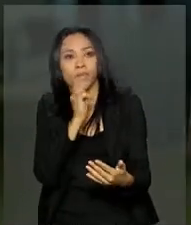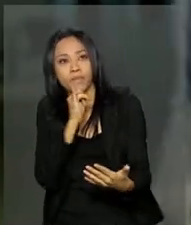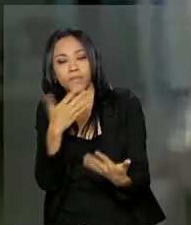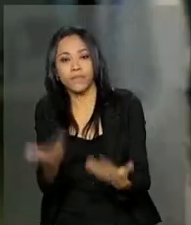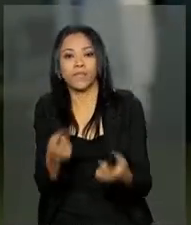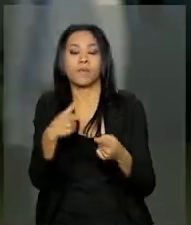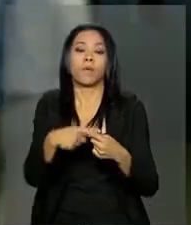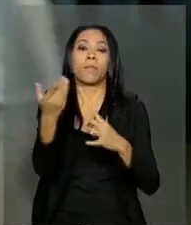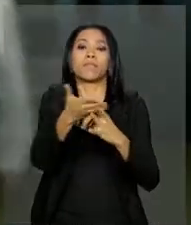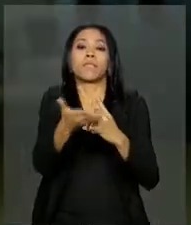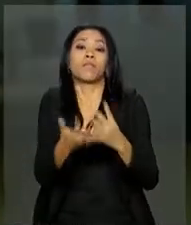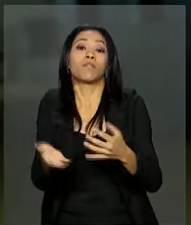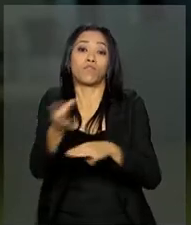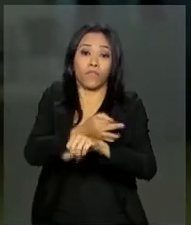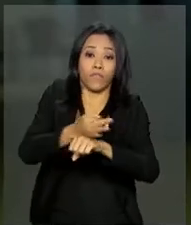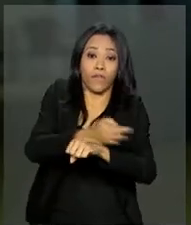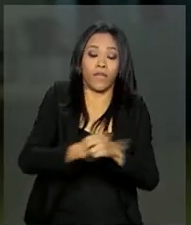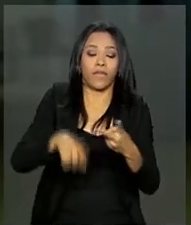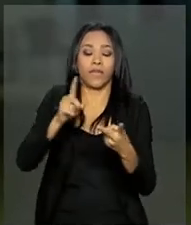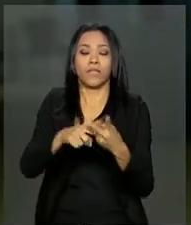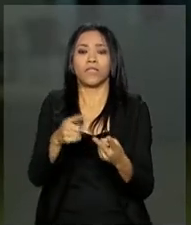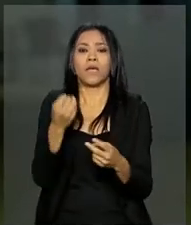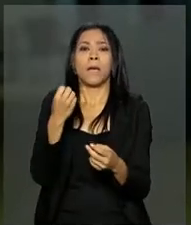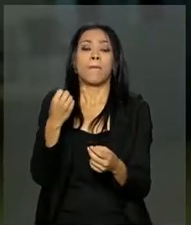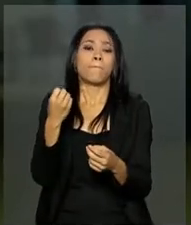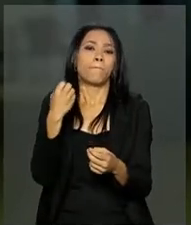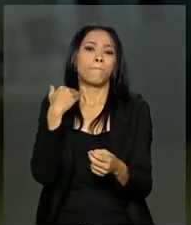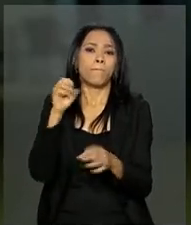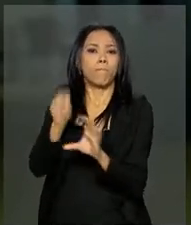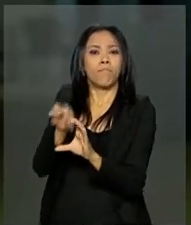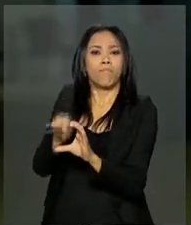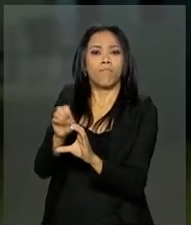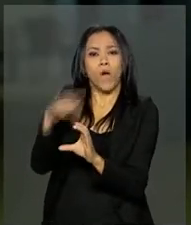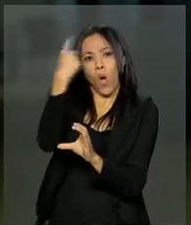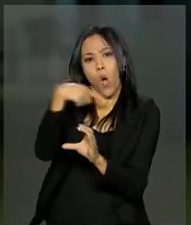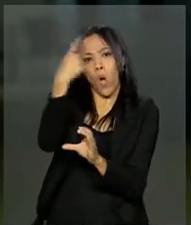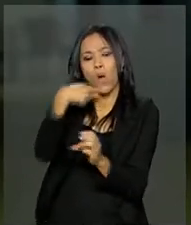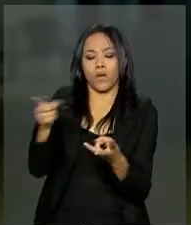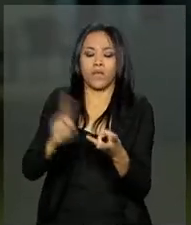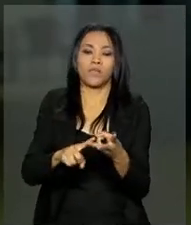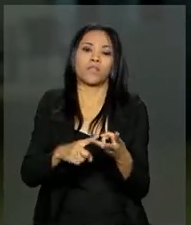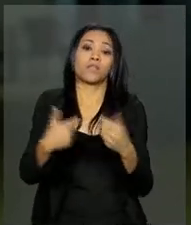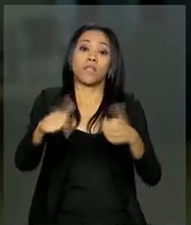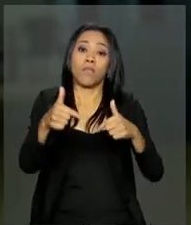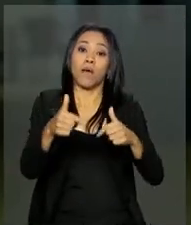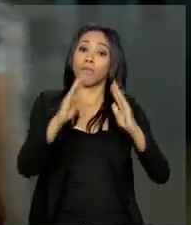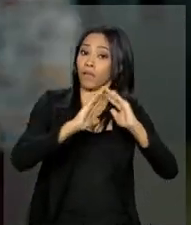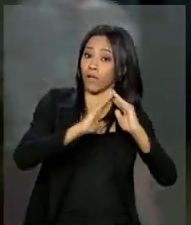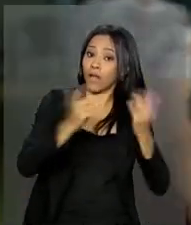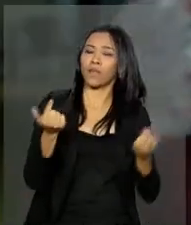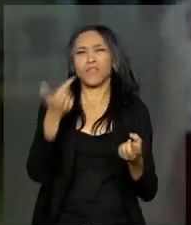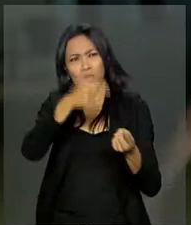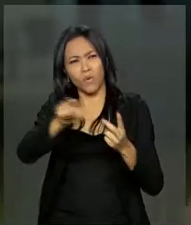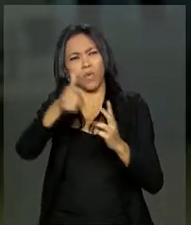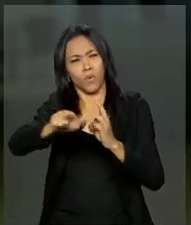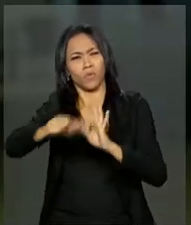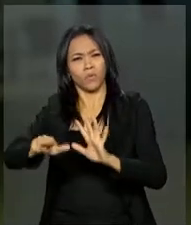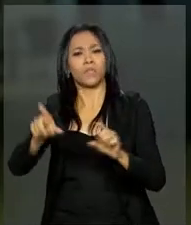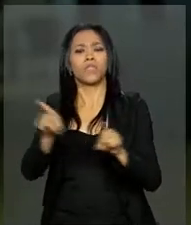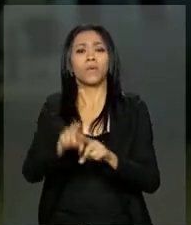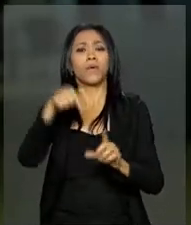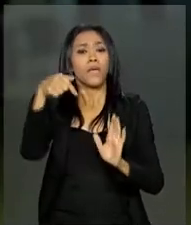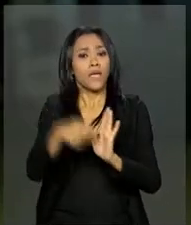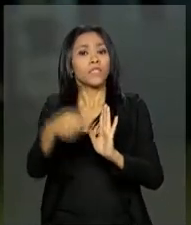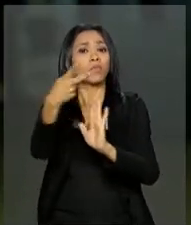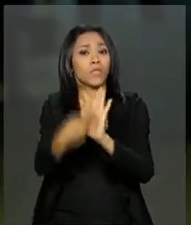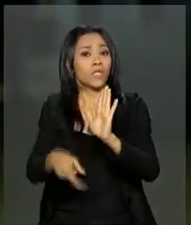como parcelamento de férias, banco de horas, o intervalo de descanso e o trabalho em casa, entre outros pontos. Agora, o projeto de lei, ele